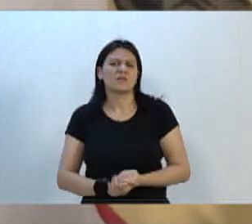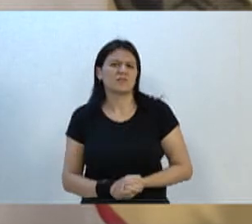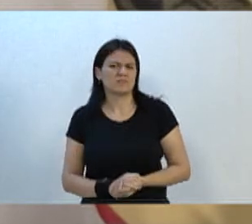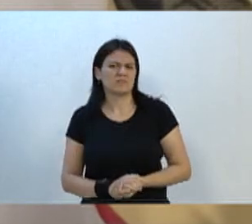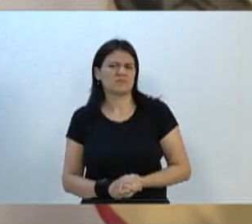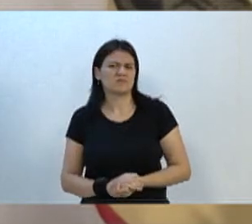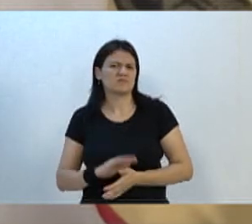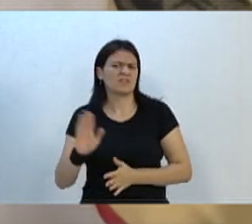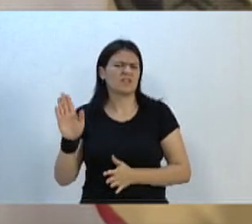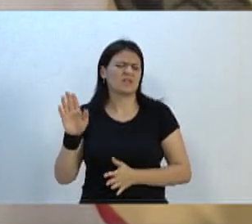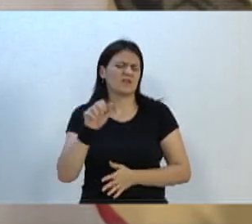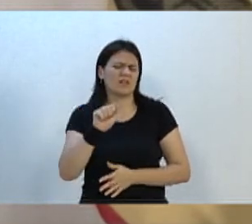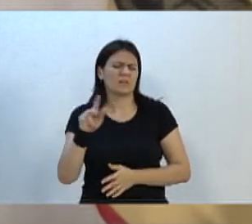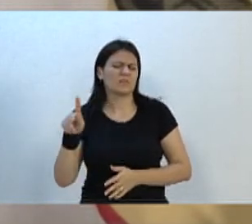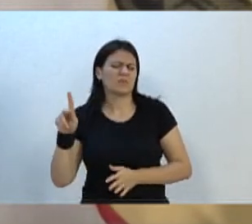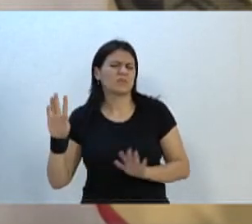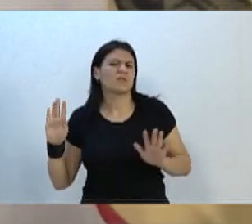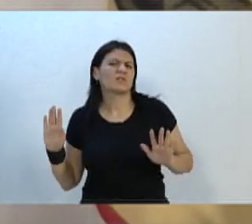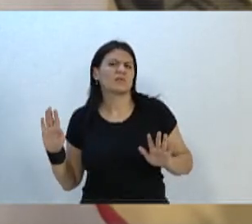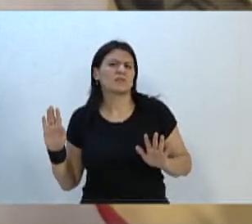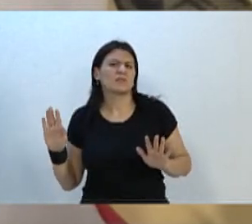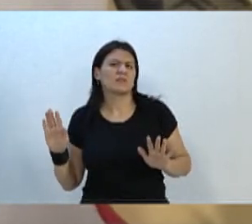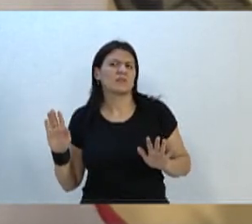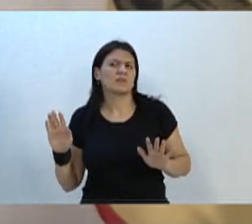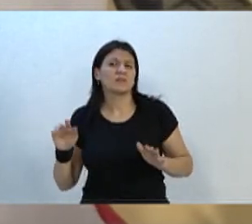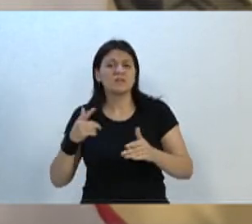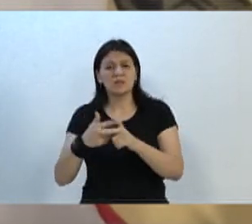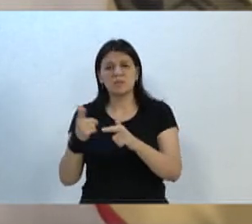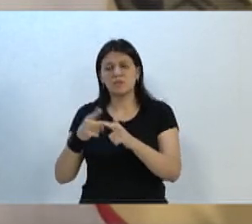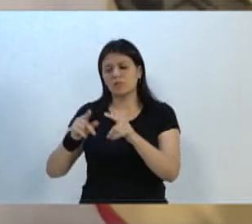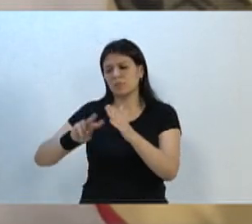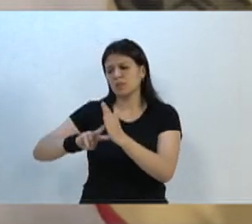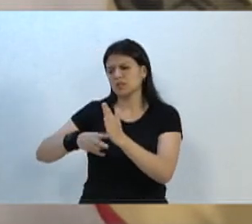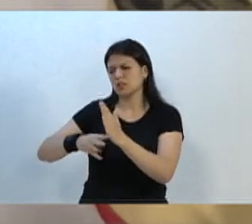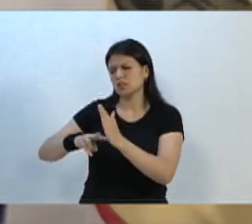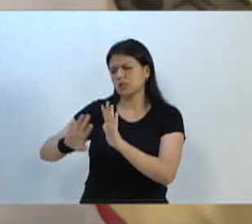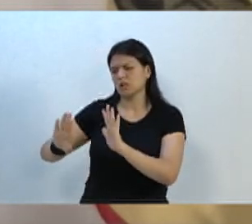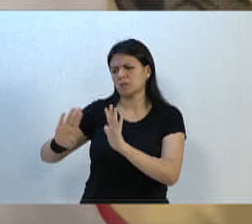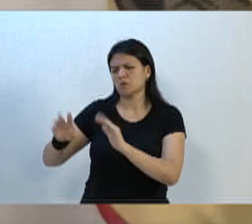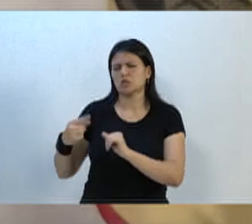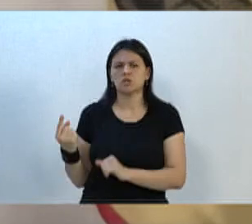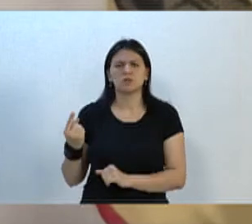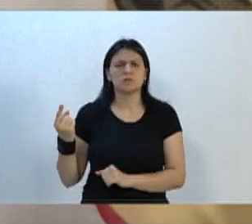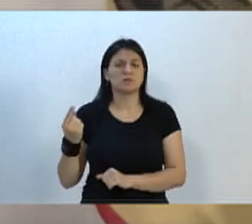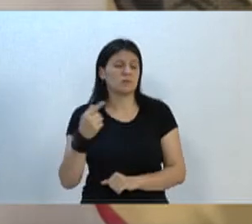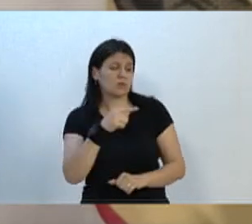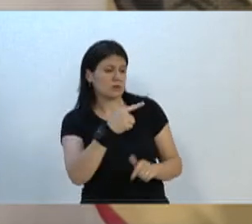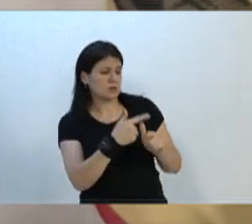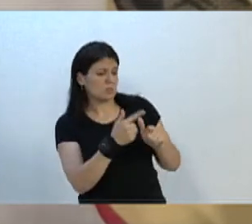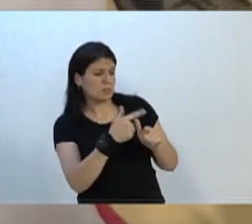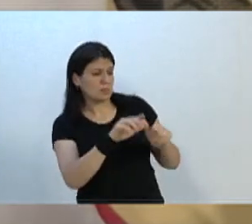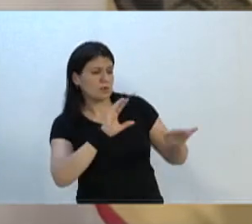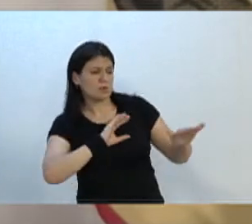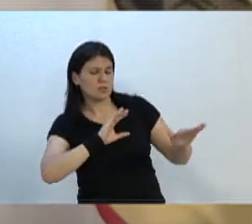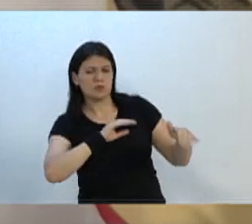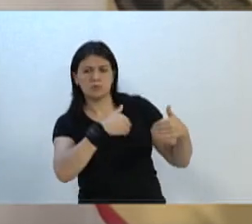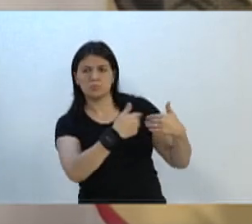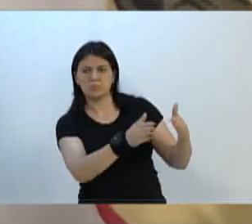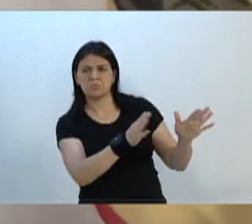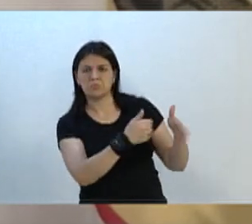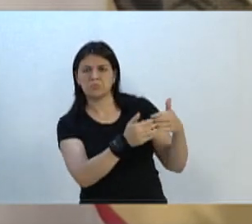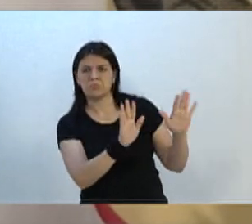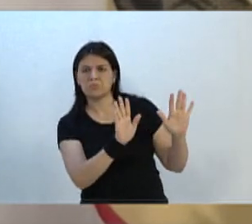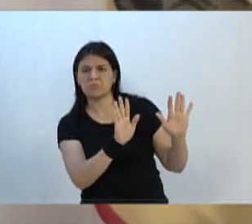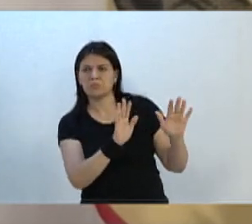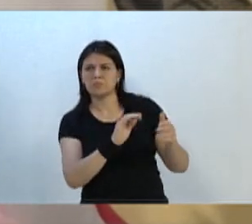para mobilização das apps isso aqui é problema do sindicato deixa ele se virar sozinho isso aqui é problema da coordenadora se vira se